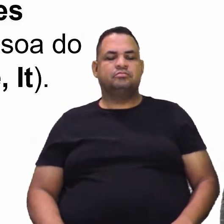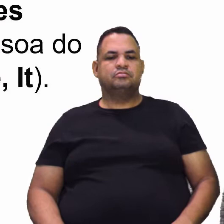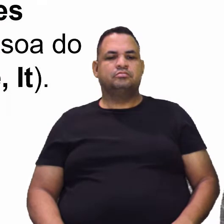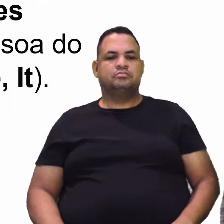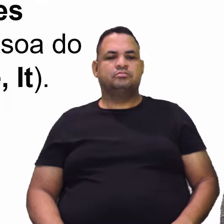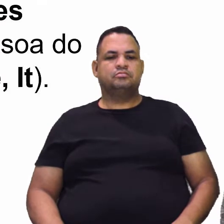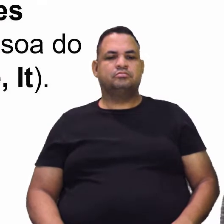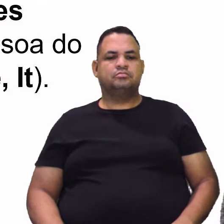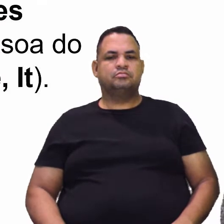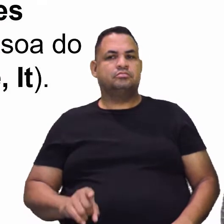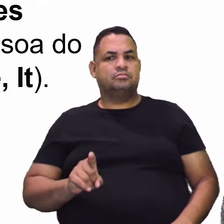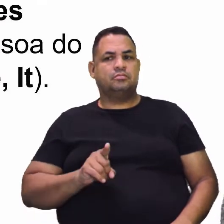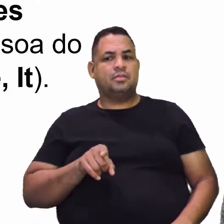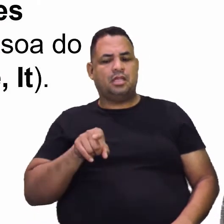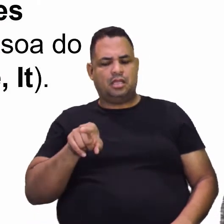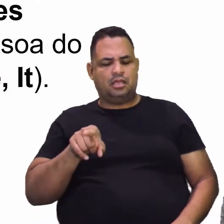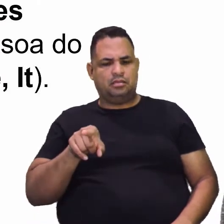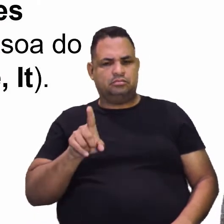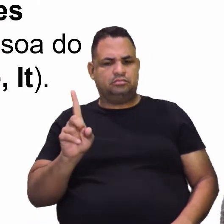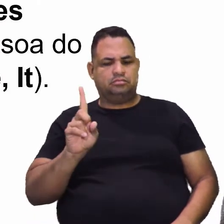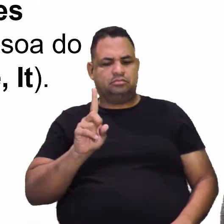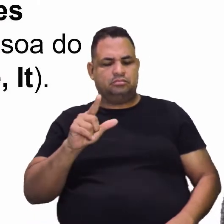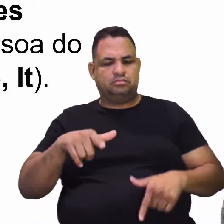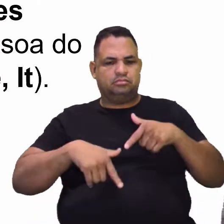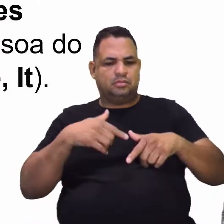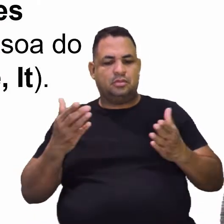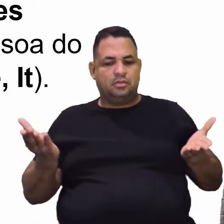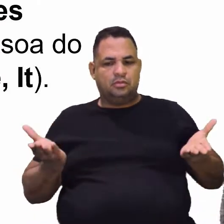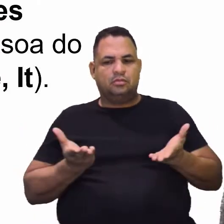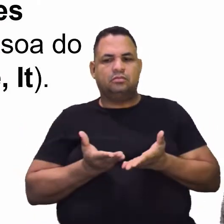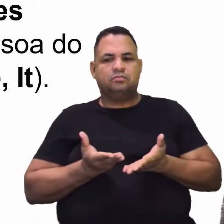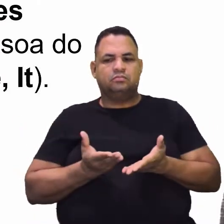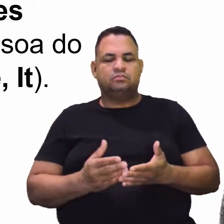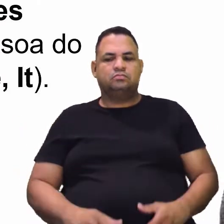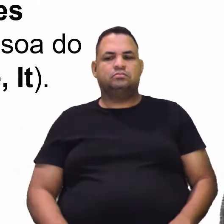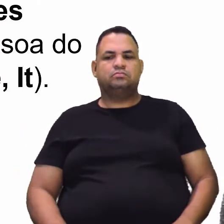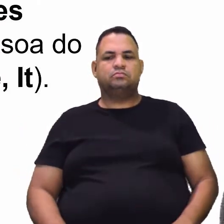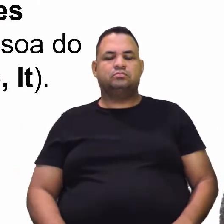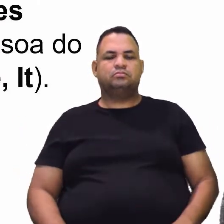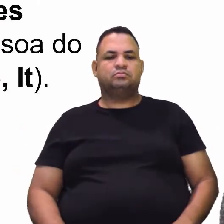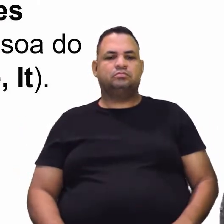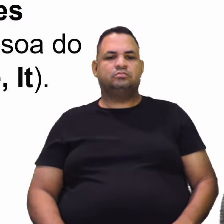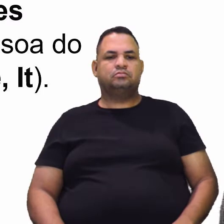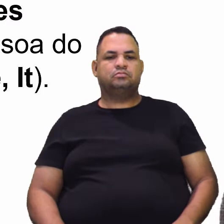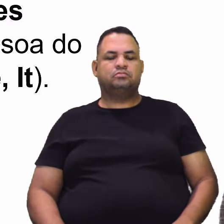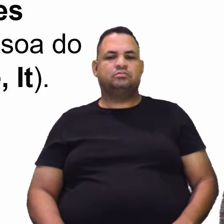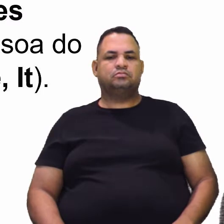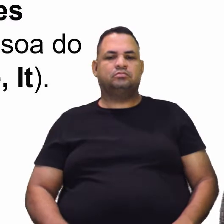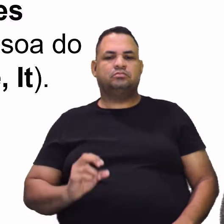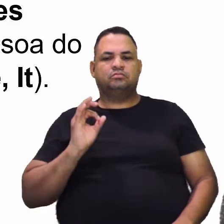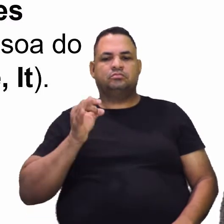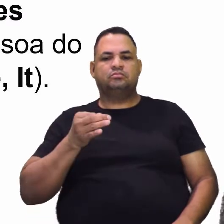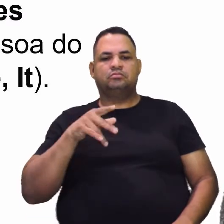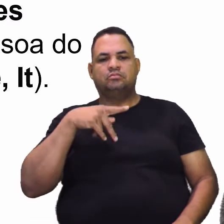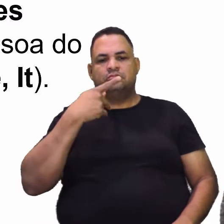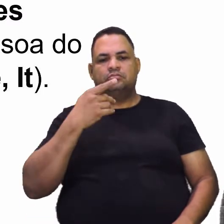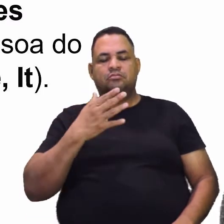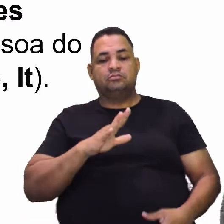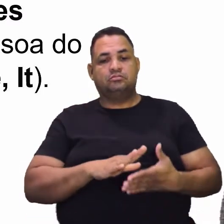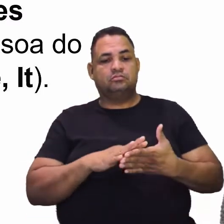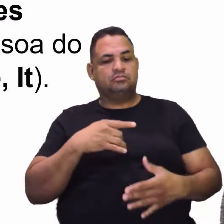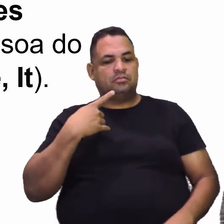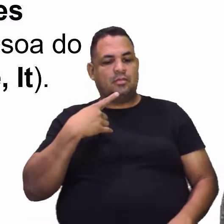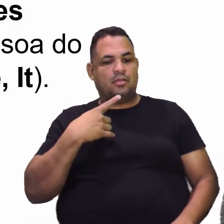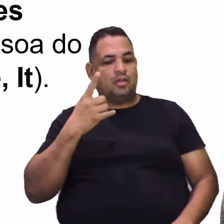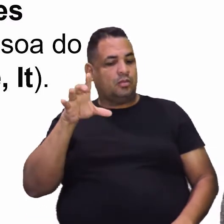work today. Ela não trabalha hoje. She does not work today. Ela não trabalha hoje. Certo? Aí você faz uma entonação para